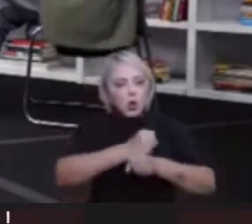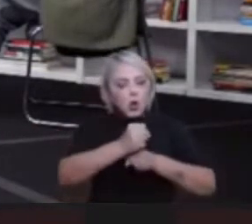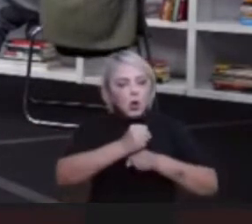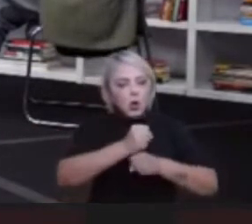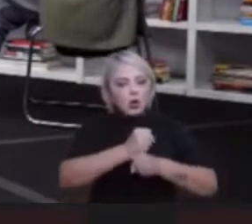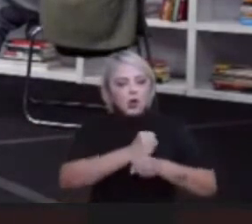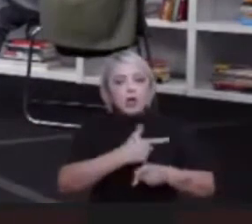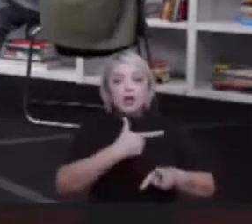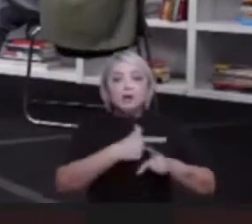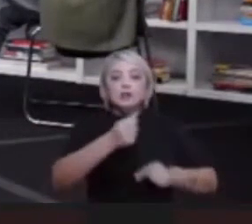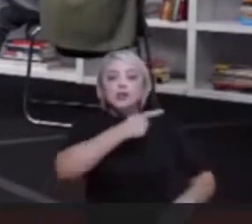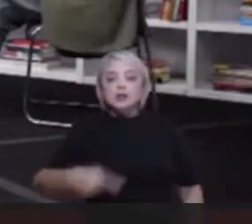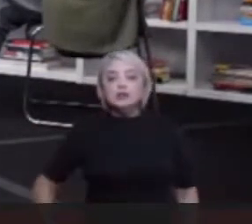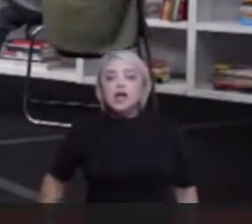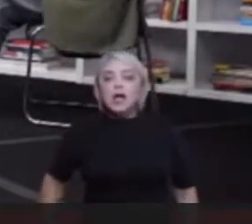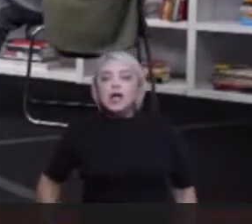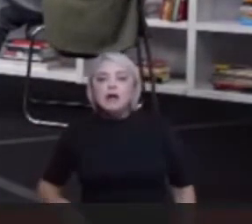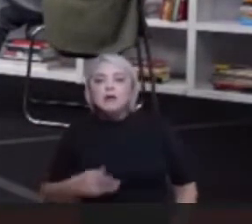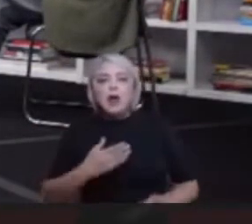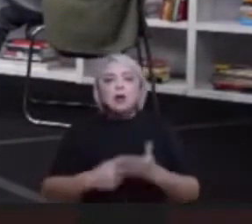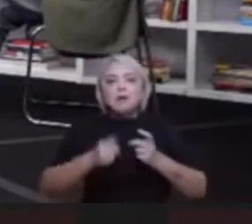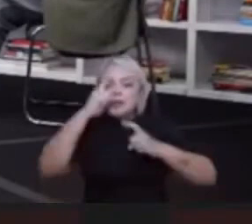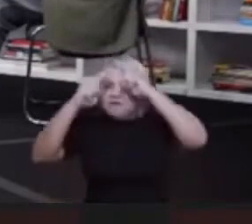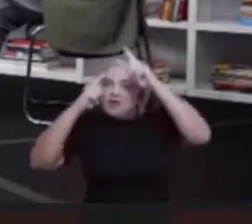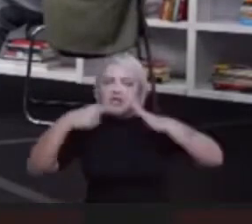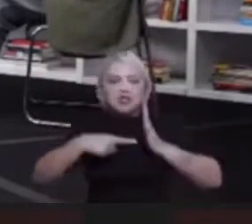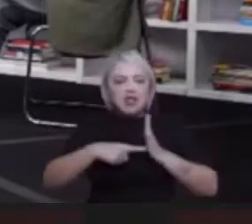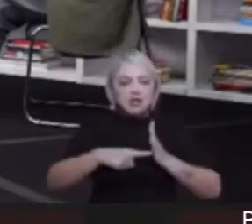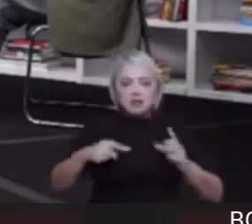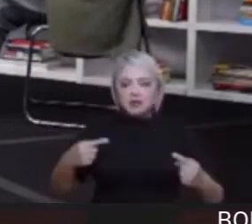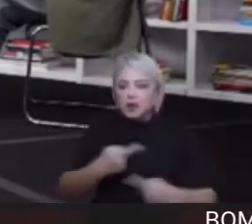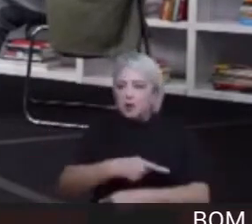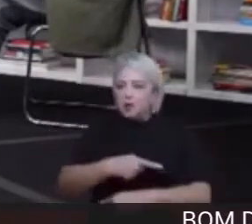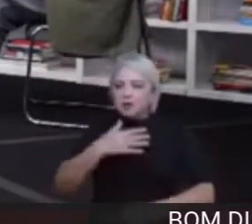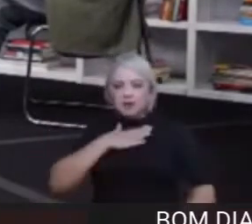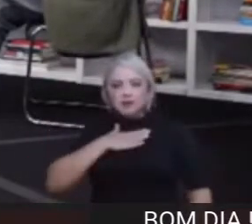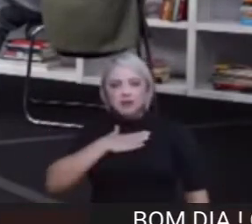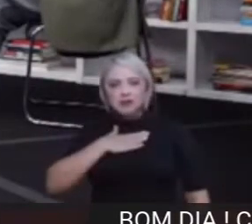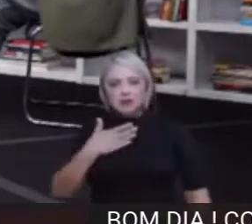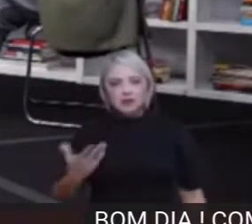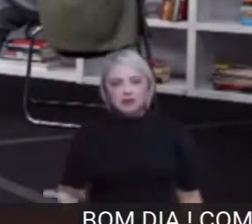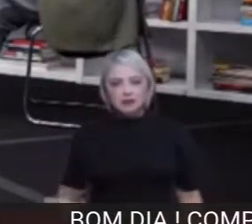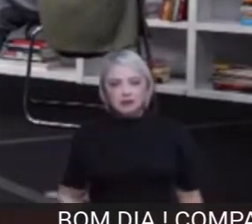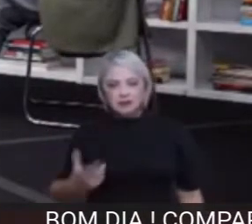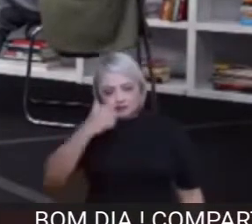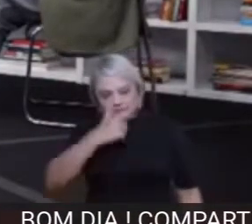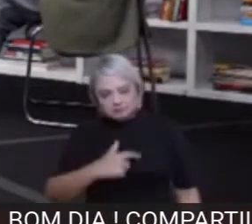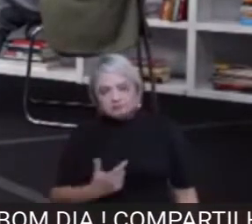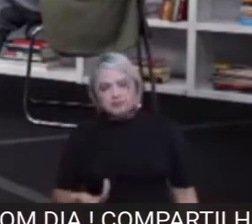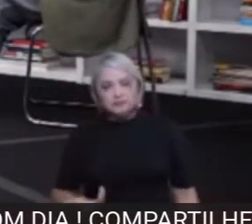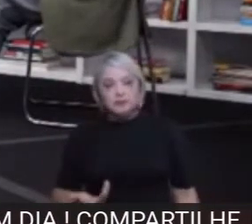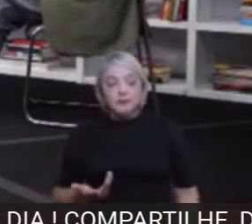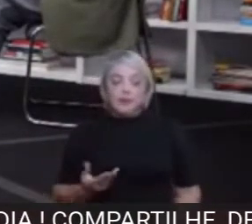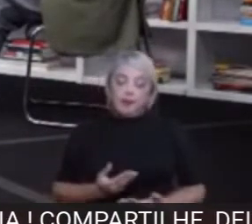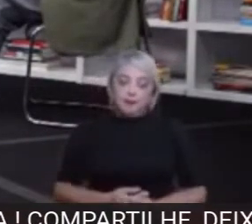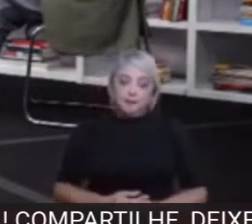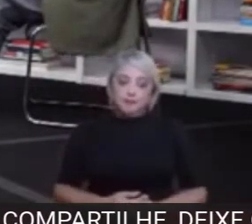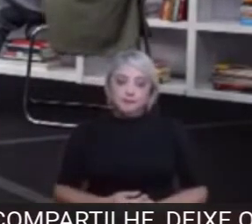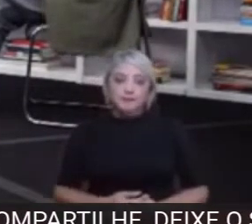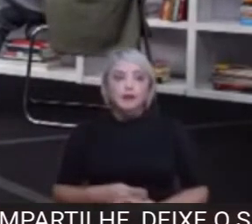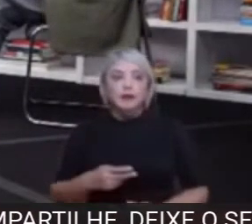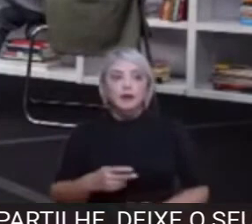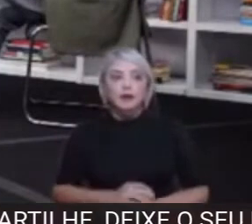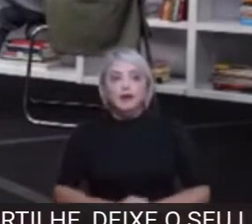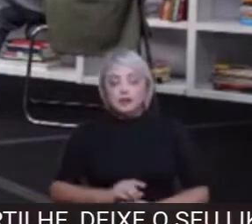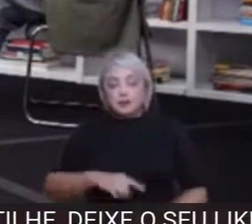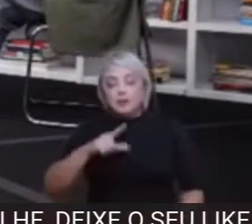começar a inventar denúncia contra mim. Então é o seguinte, sabe? Ô Paulinho, você pode ter certeza do